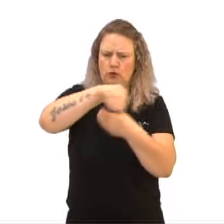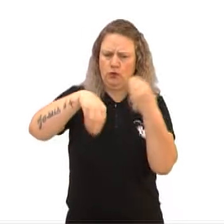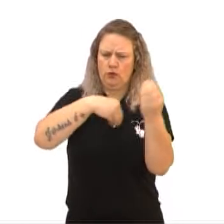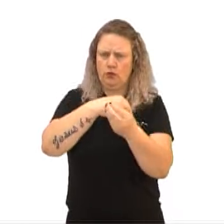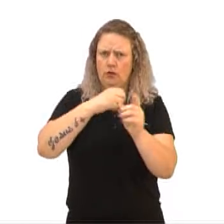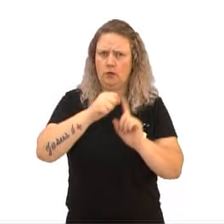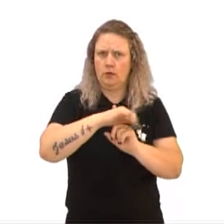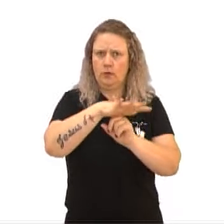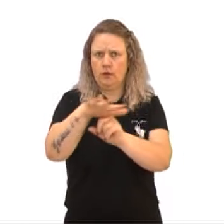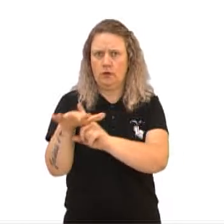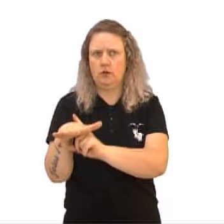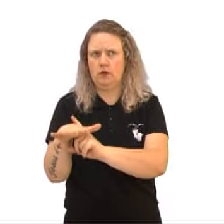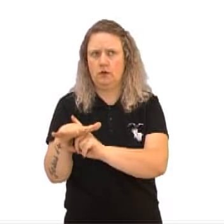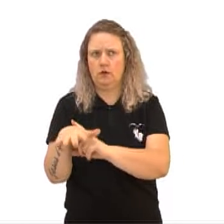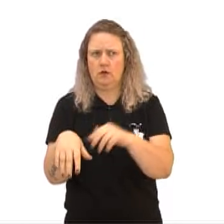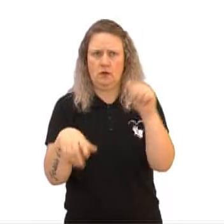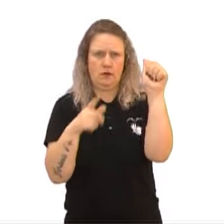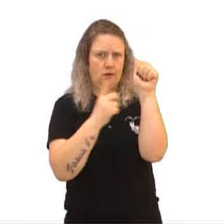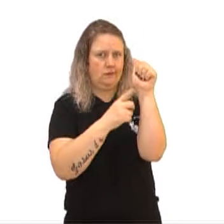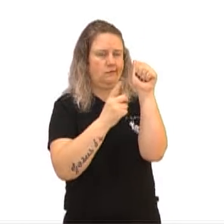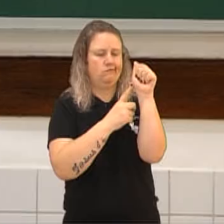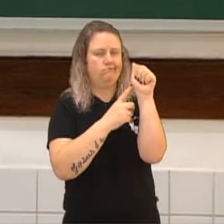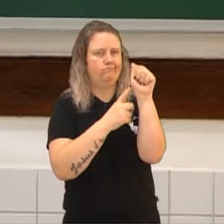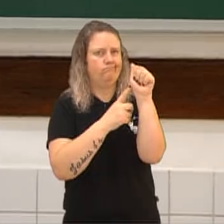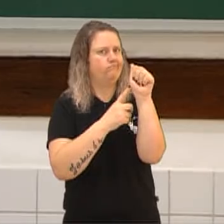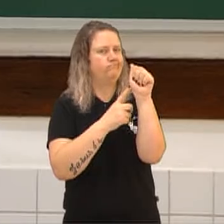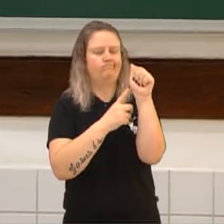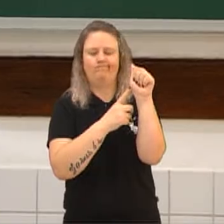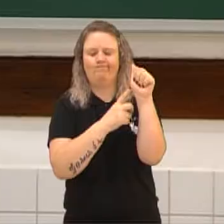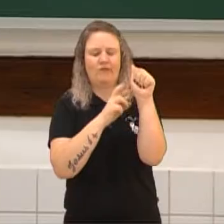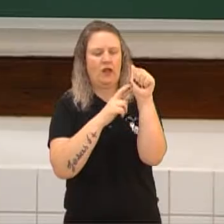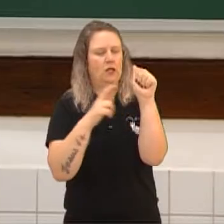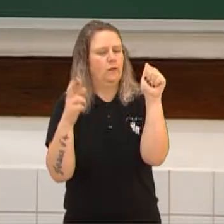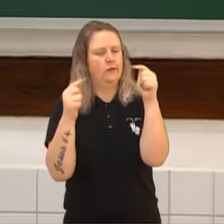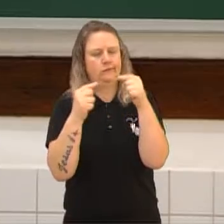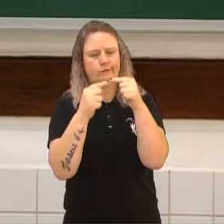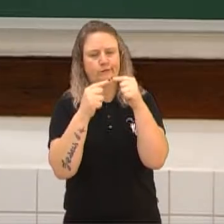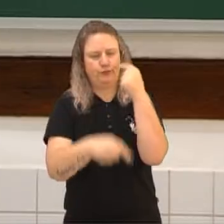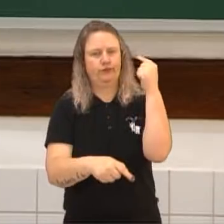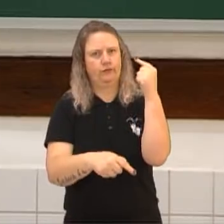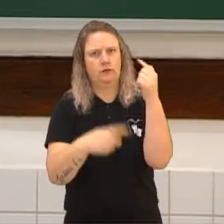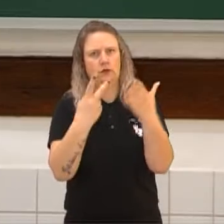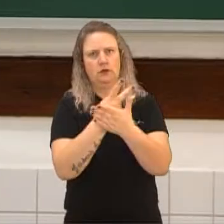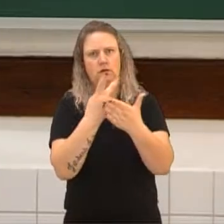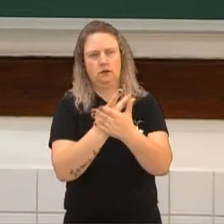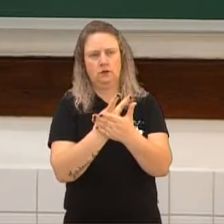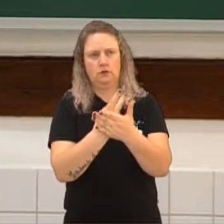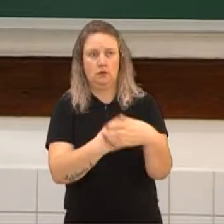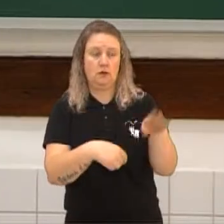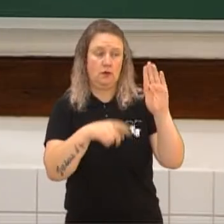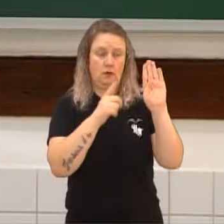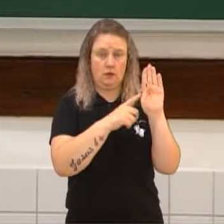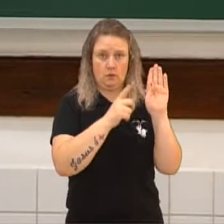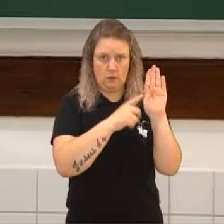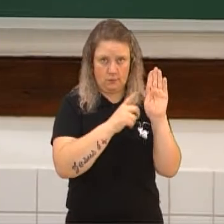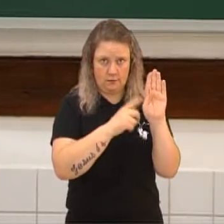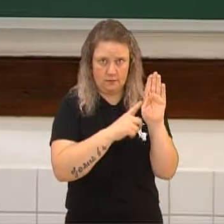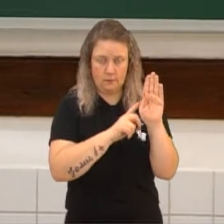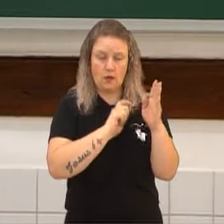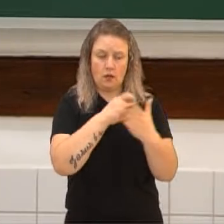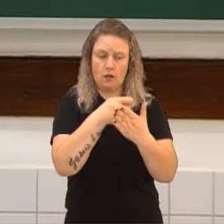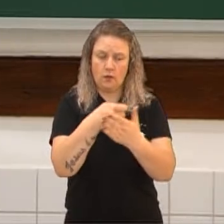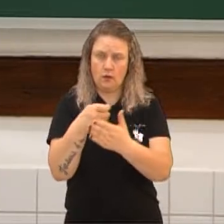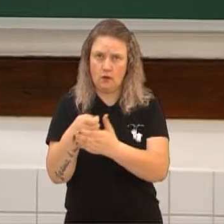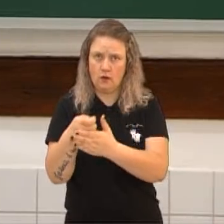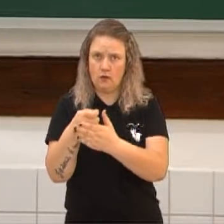popular. Então, aqui nós já temos uma alternativa errada, né? Alternativa B, ele defendia que a